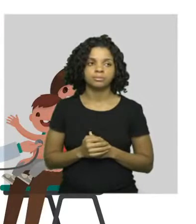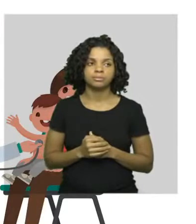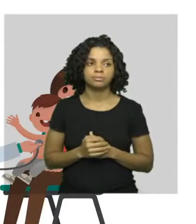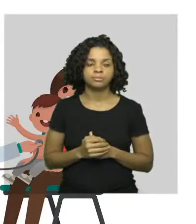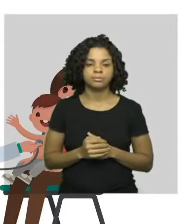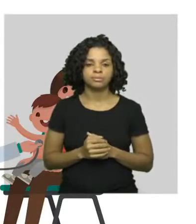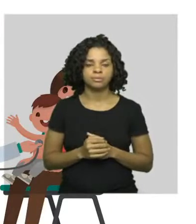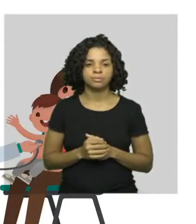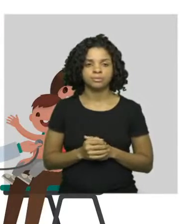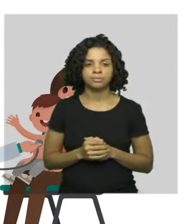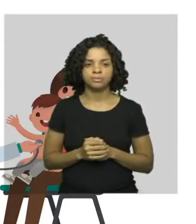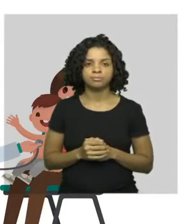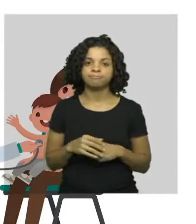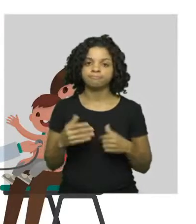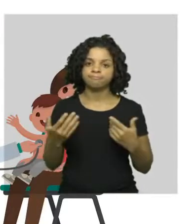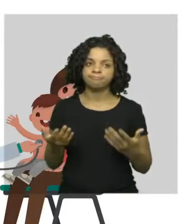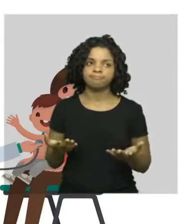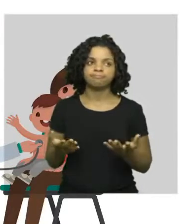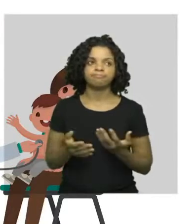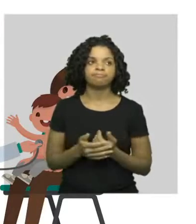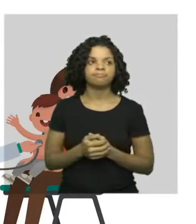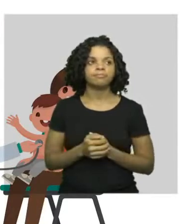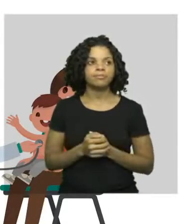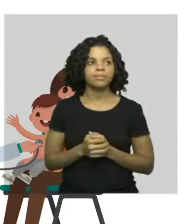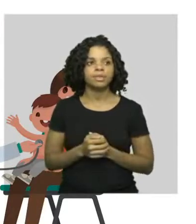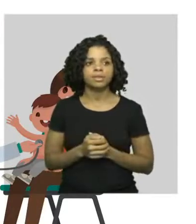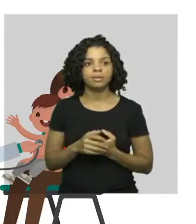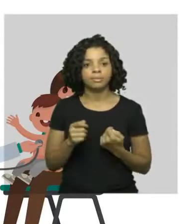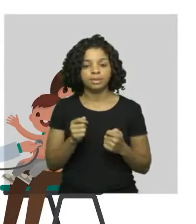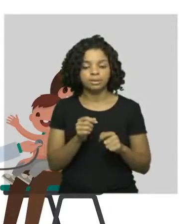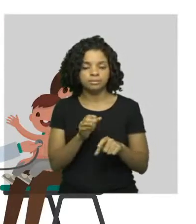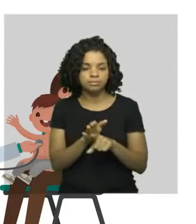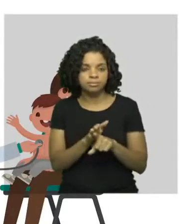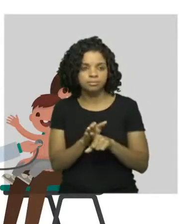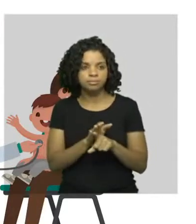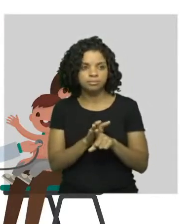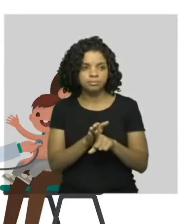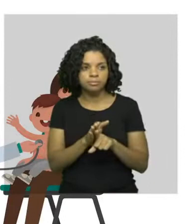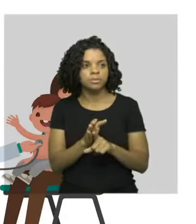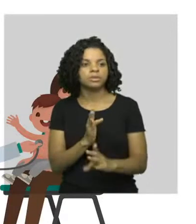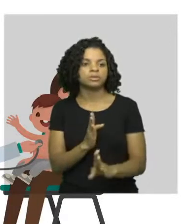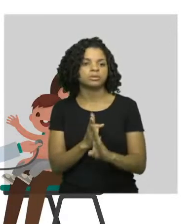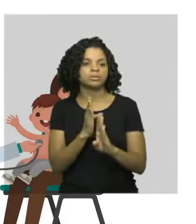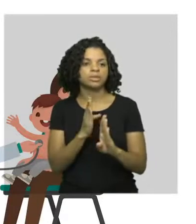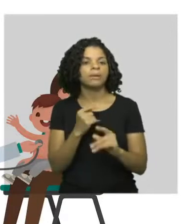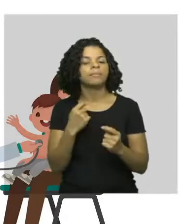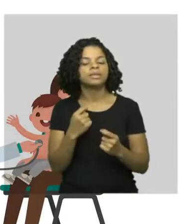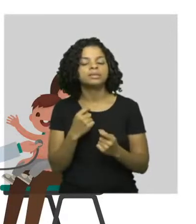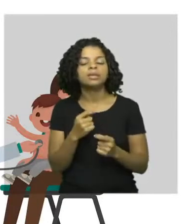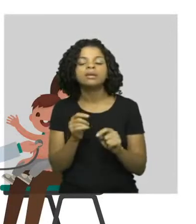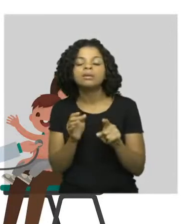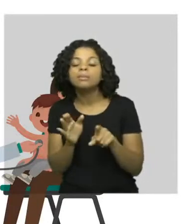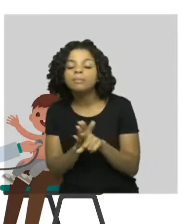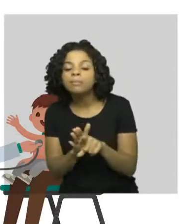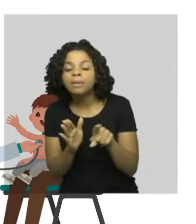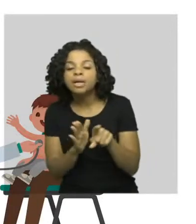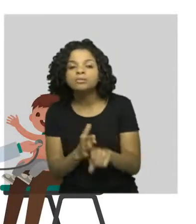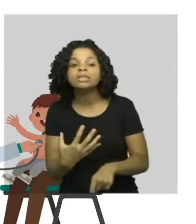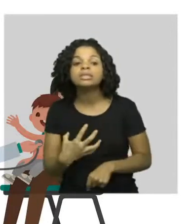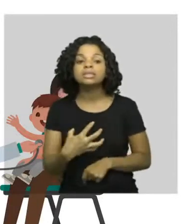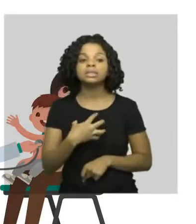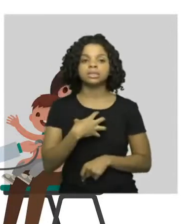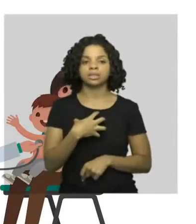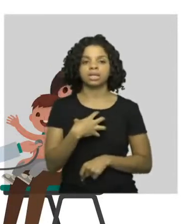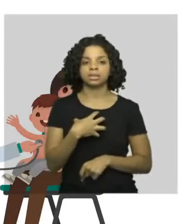Então, seguido da identificação da hipermobilidade, nós vamos interrogar sobre os sintomas clínicos e, uma vez presente,